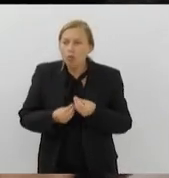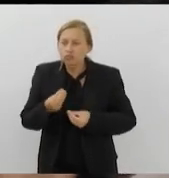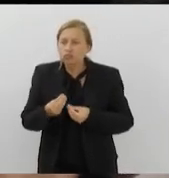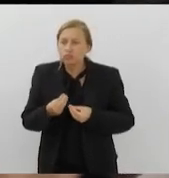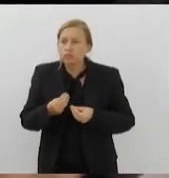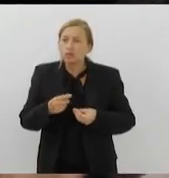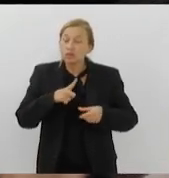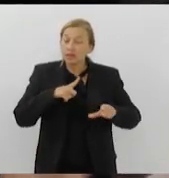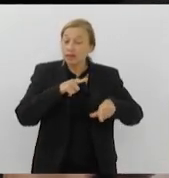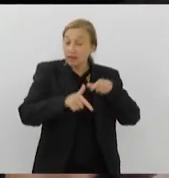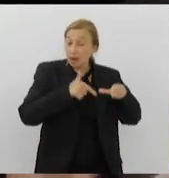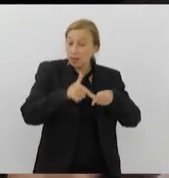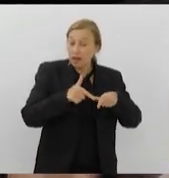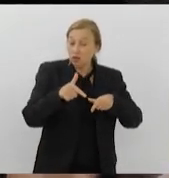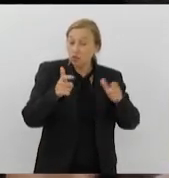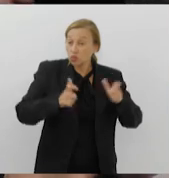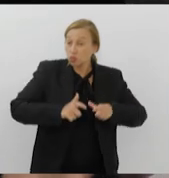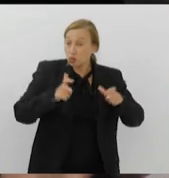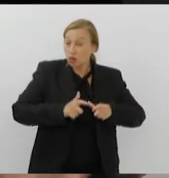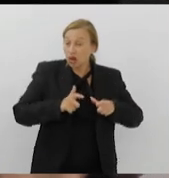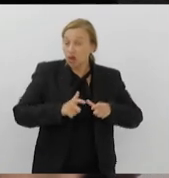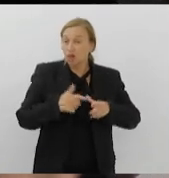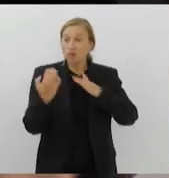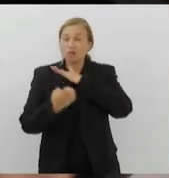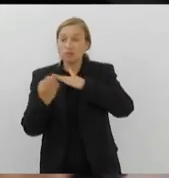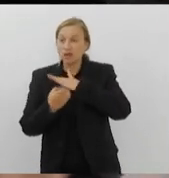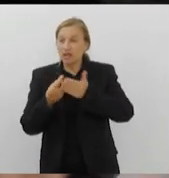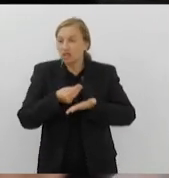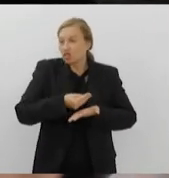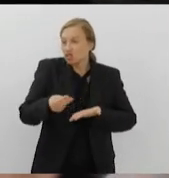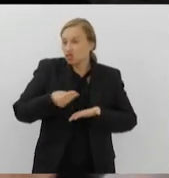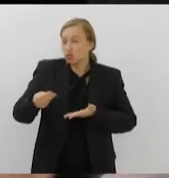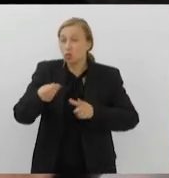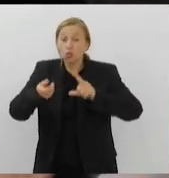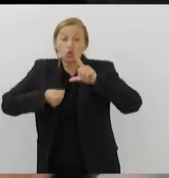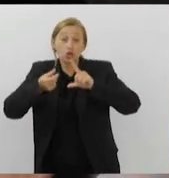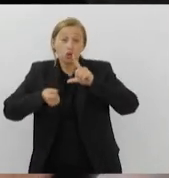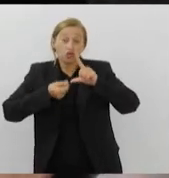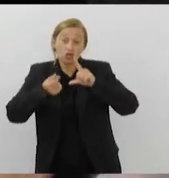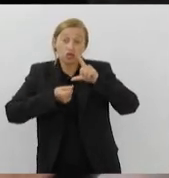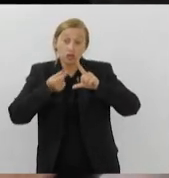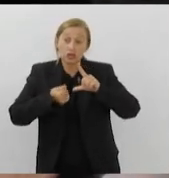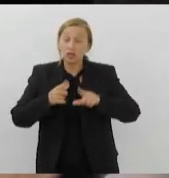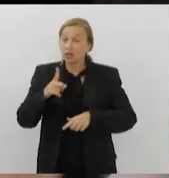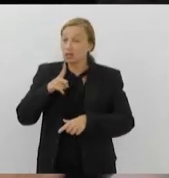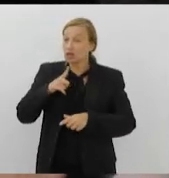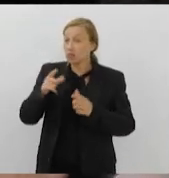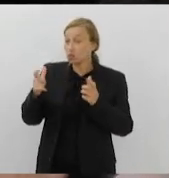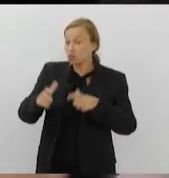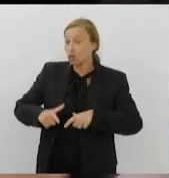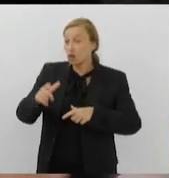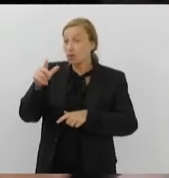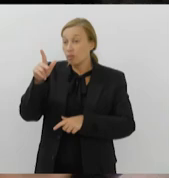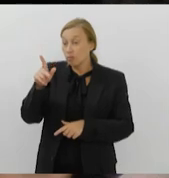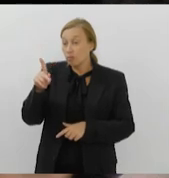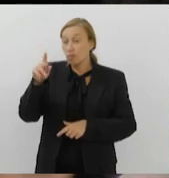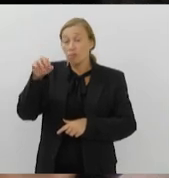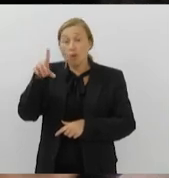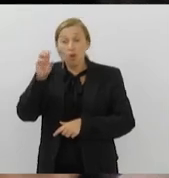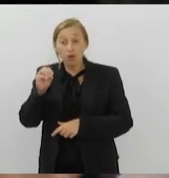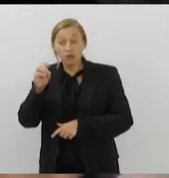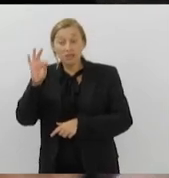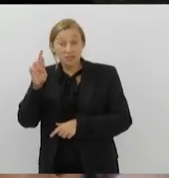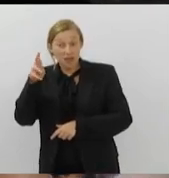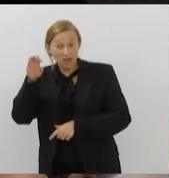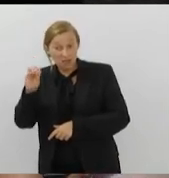região dessa? Uma empresa de distribuição, de logística. Lá temos polo cimenteiro, polo agropecuário,